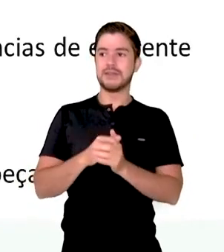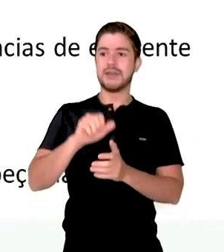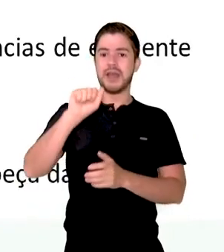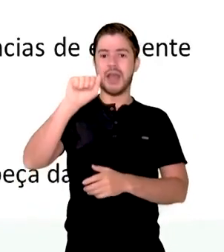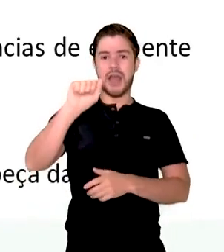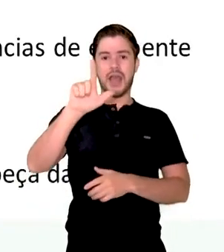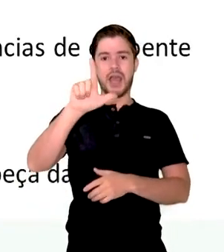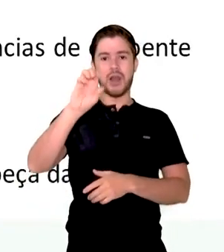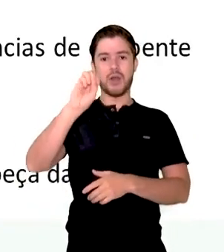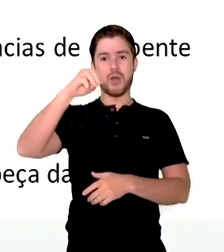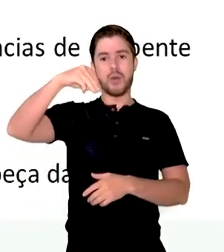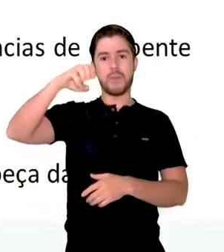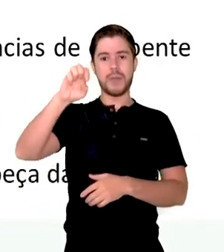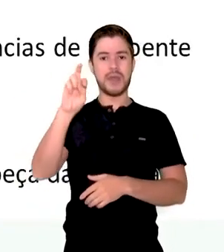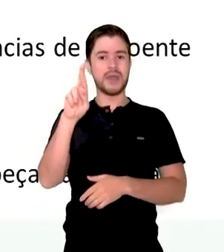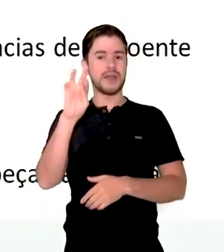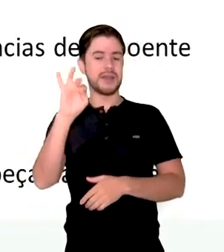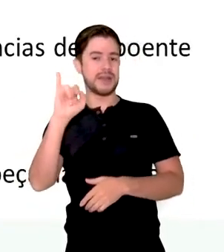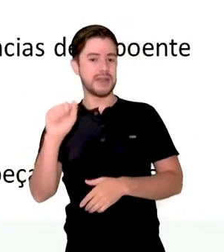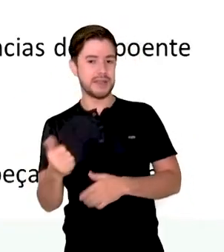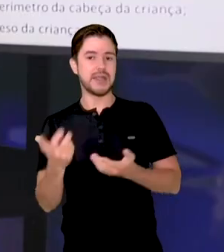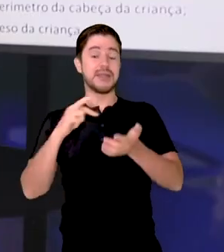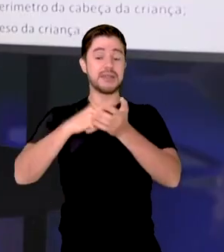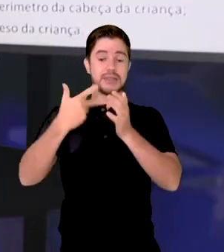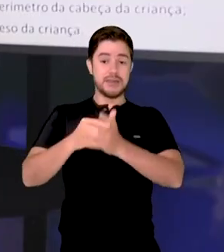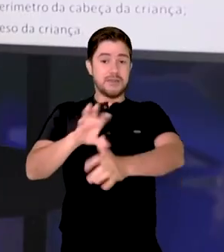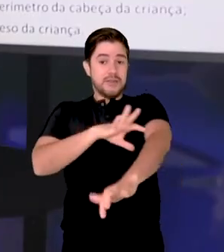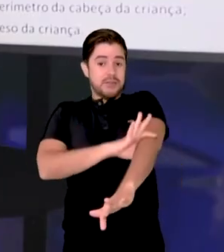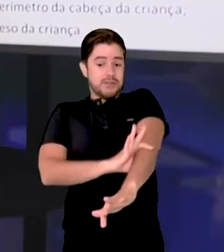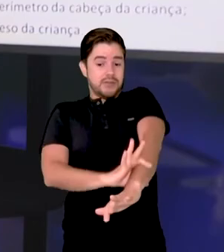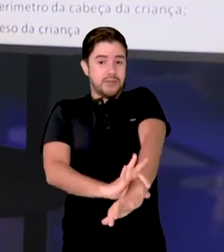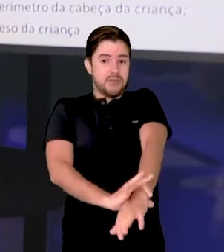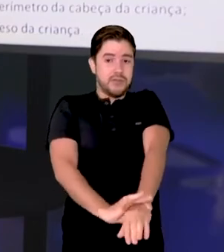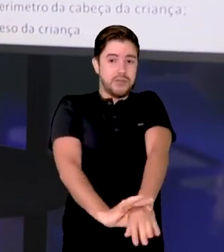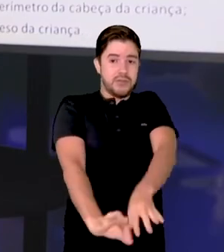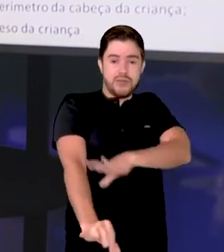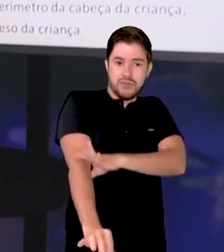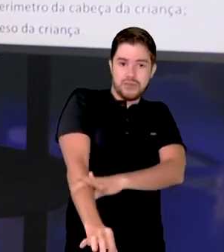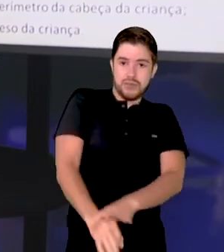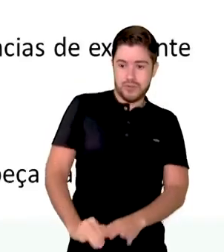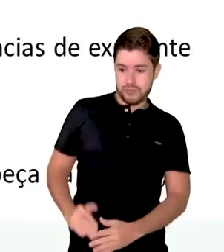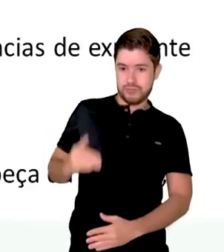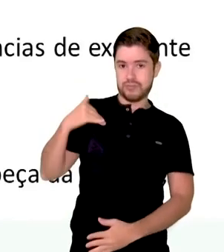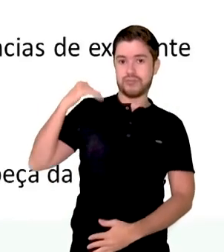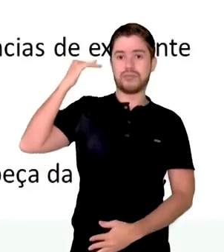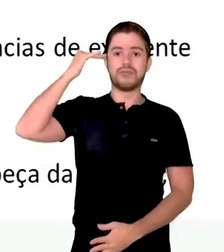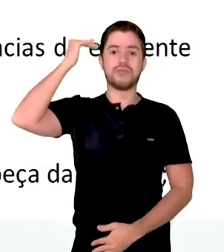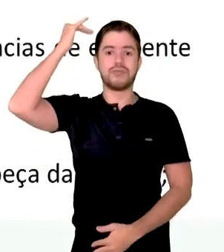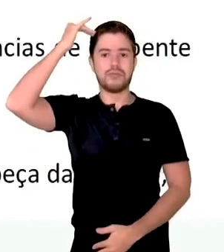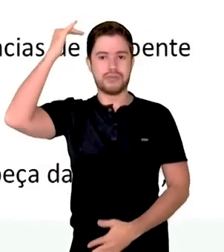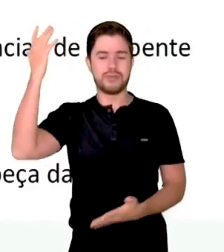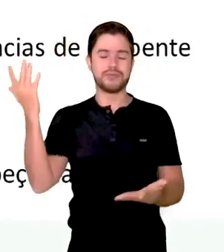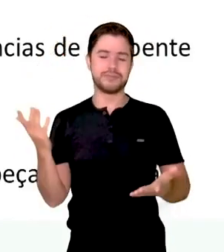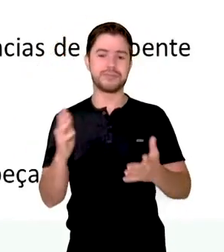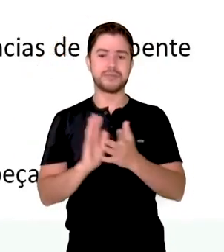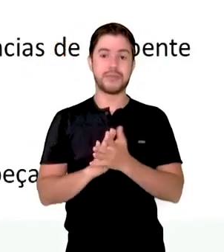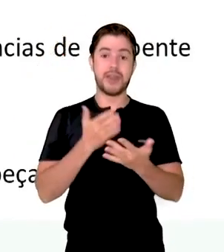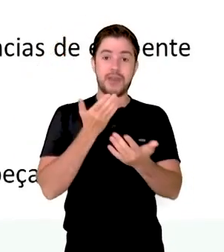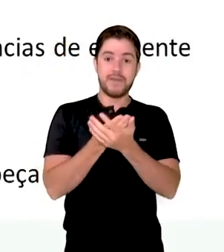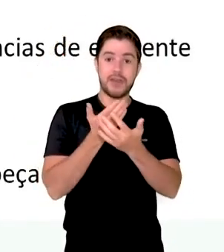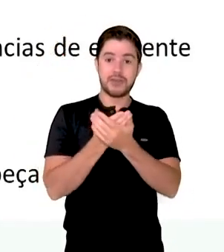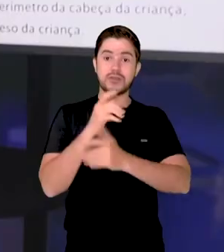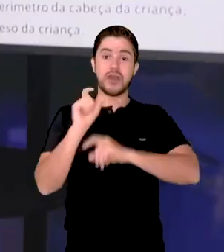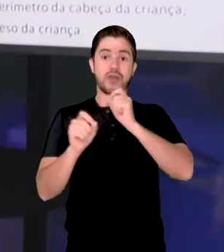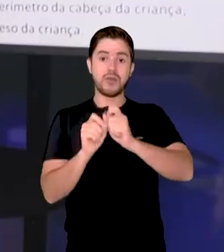esses estudos são alometricos tudo bem pessoal um sempre nossas nesses estudos alometricos